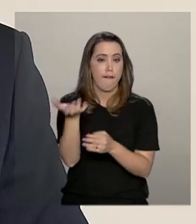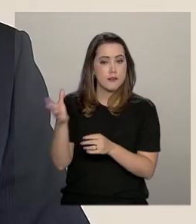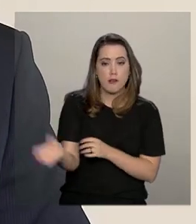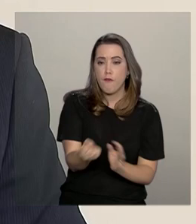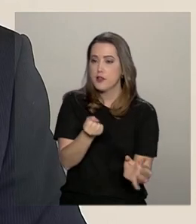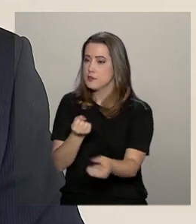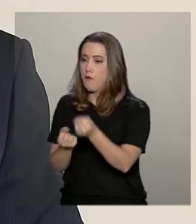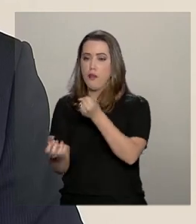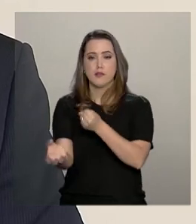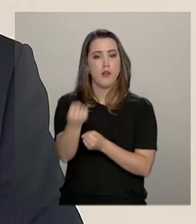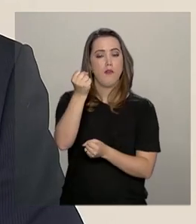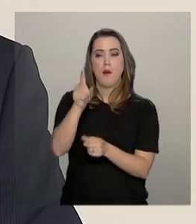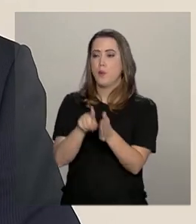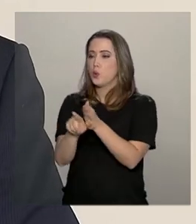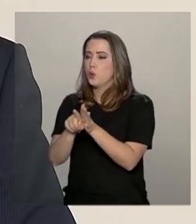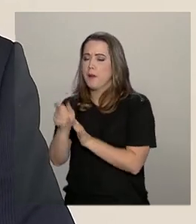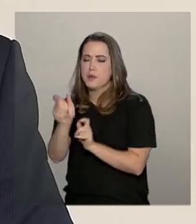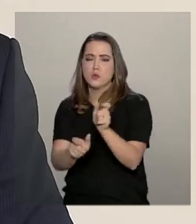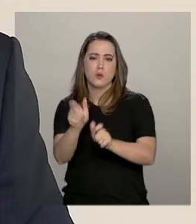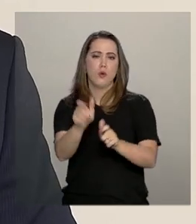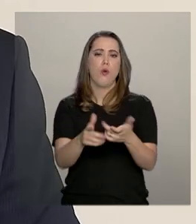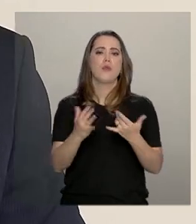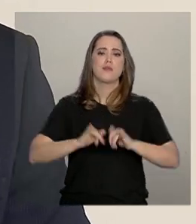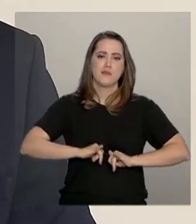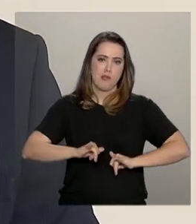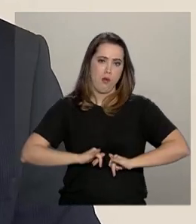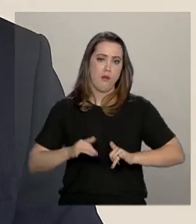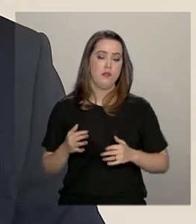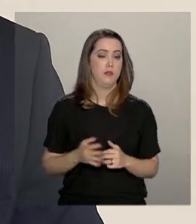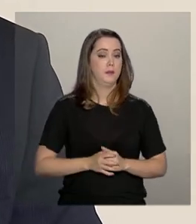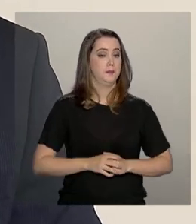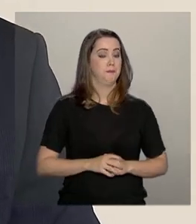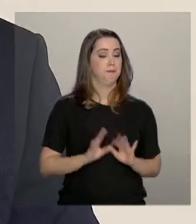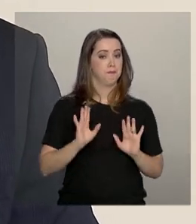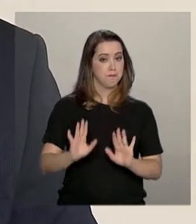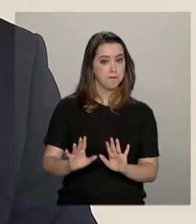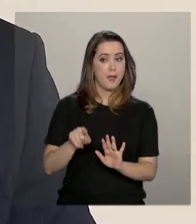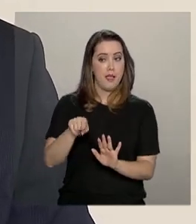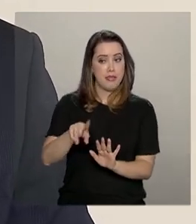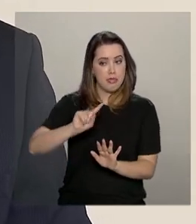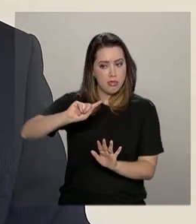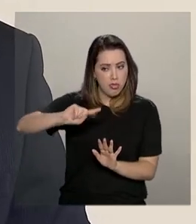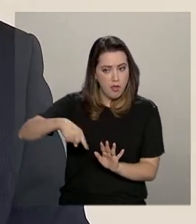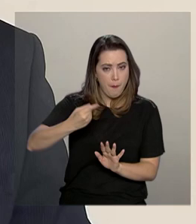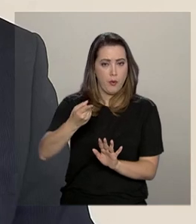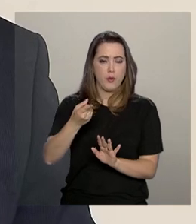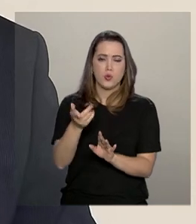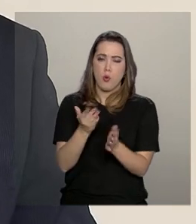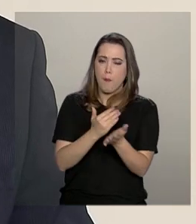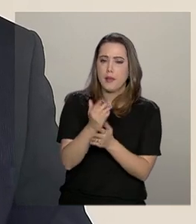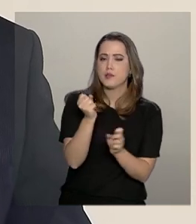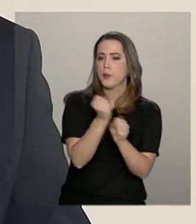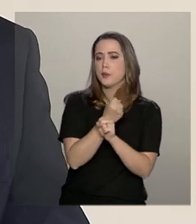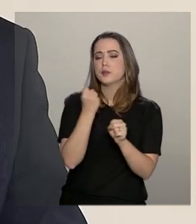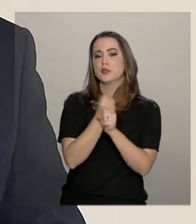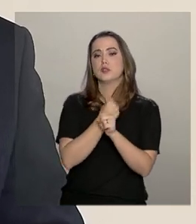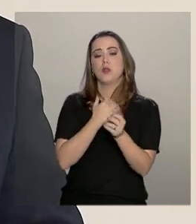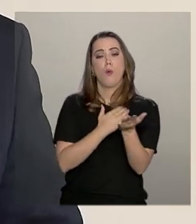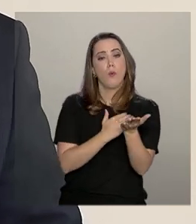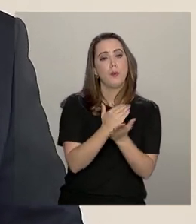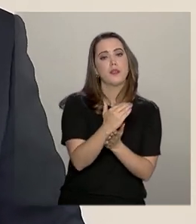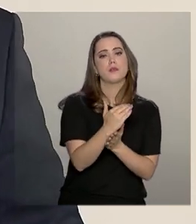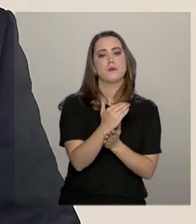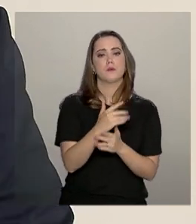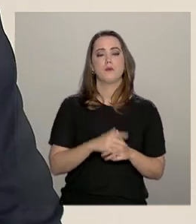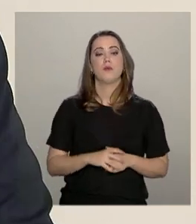e assistência devida para as vítimas. Então, logo as medidas de reconstrução sejam